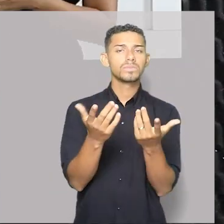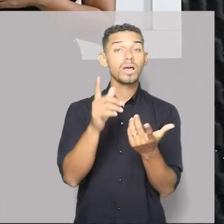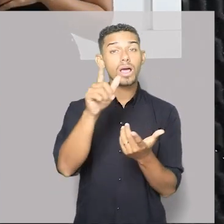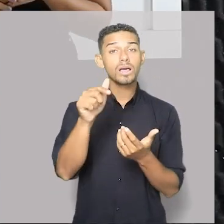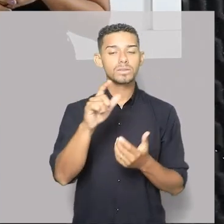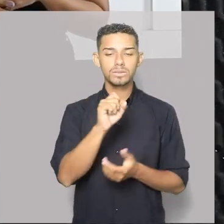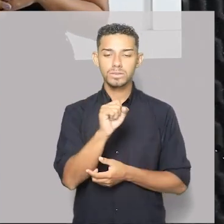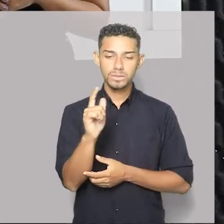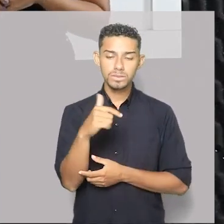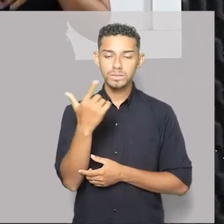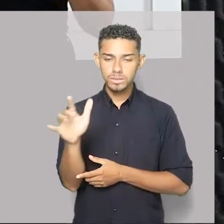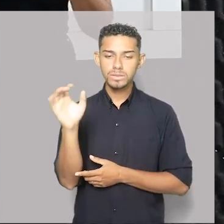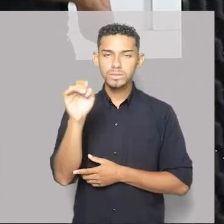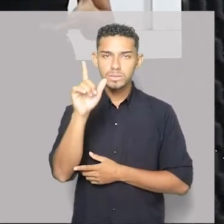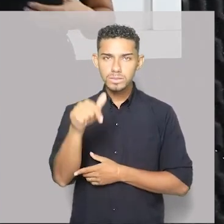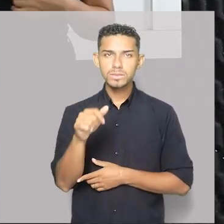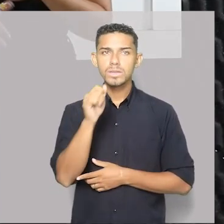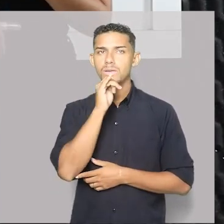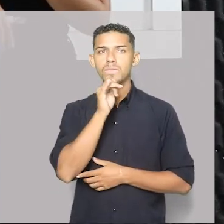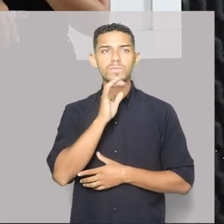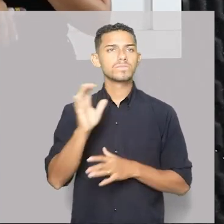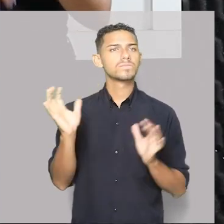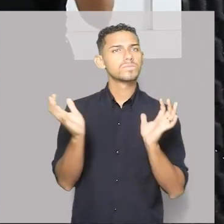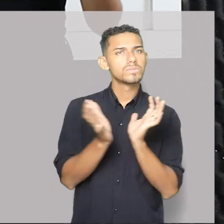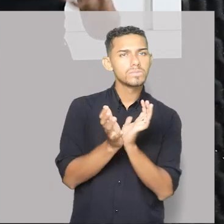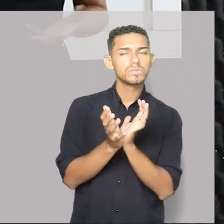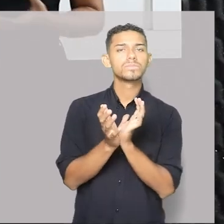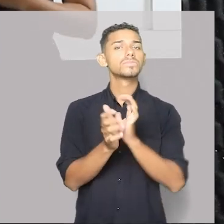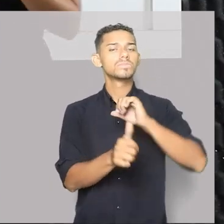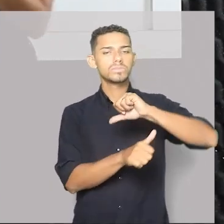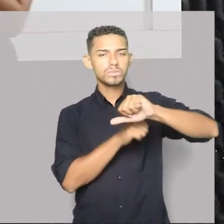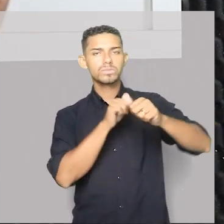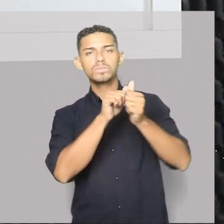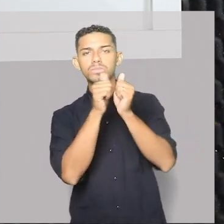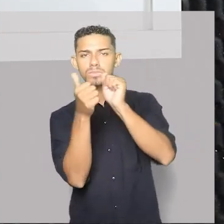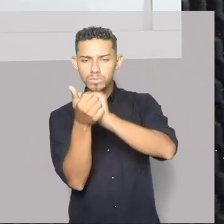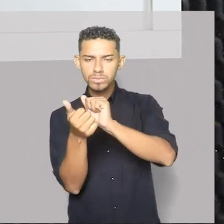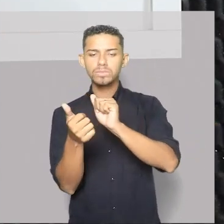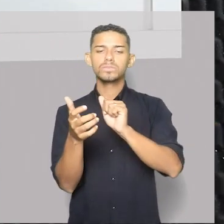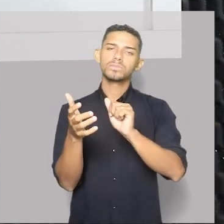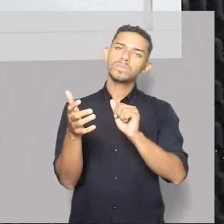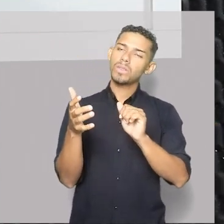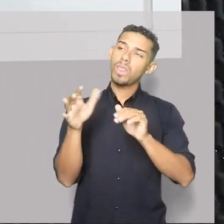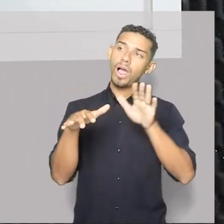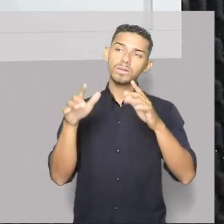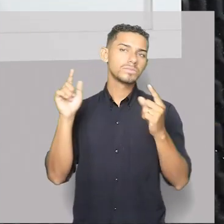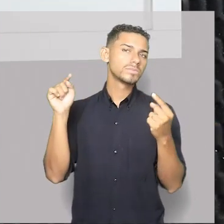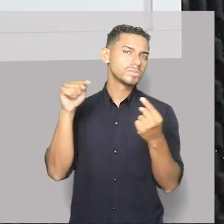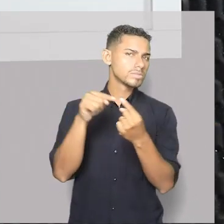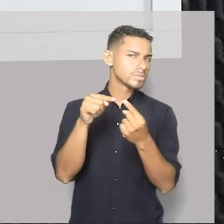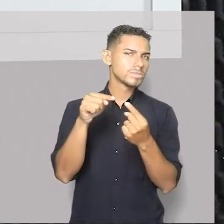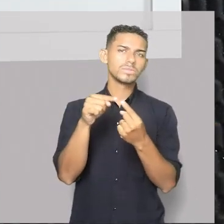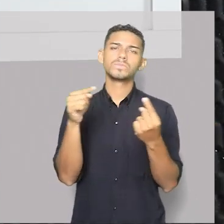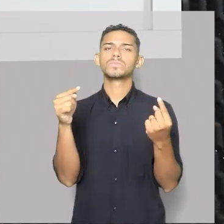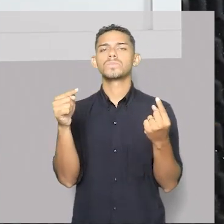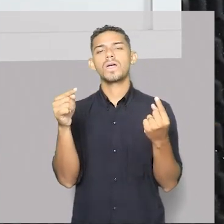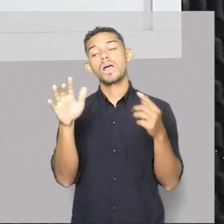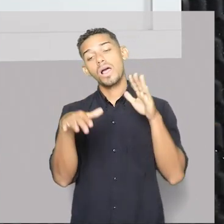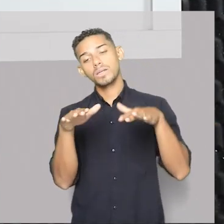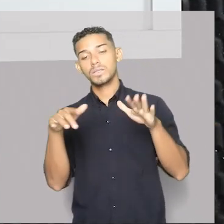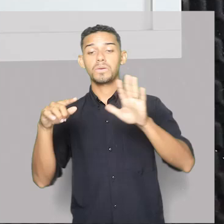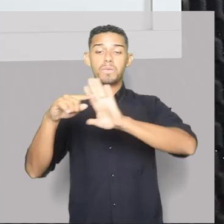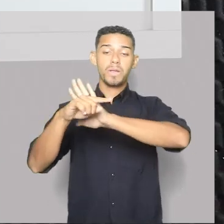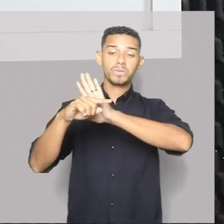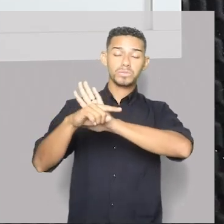né, ali colocados, eles são moldados de acordo com a nossa intencionalidade e às vezes a questão pede